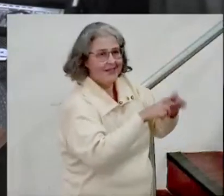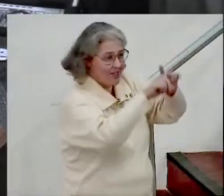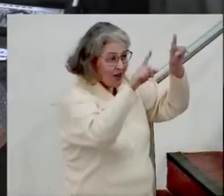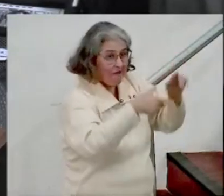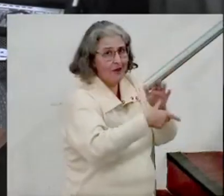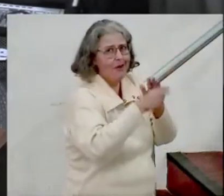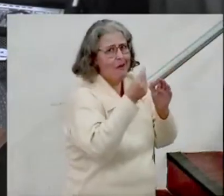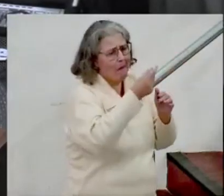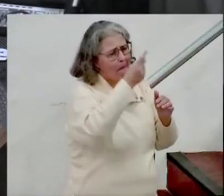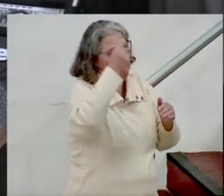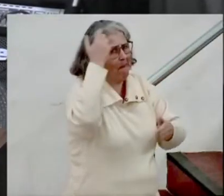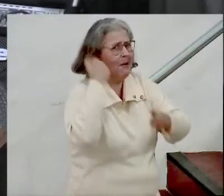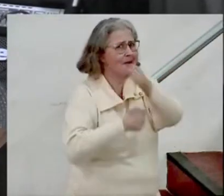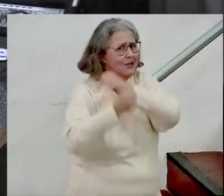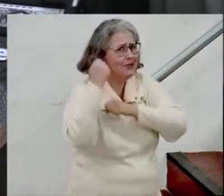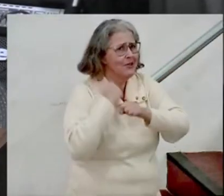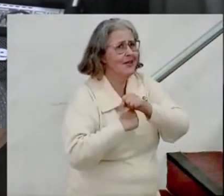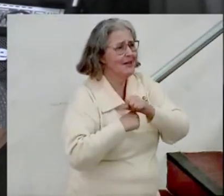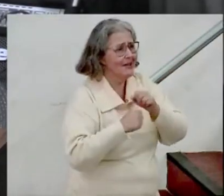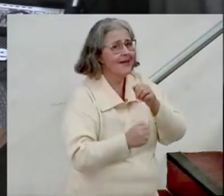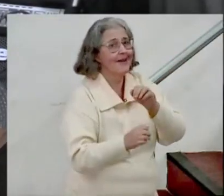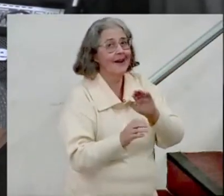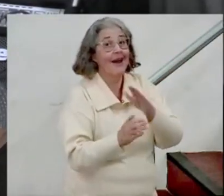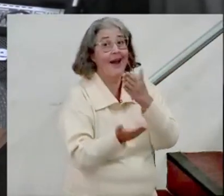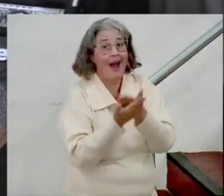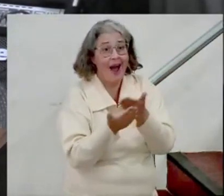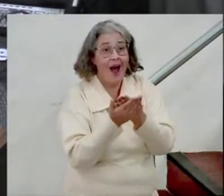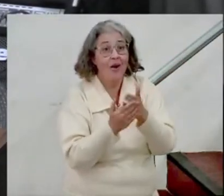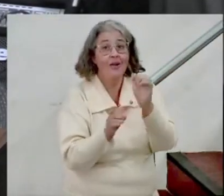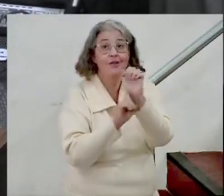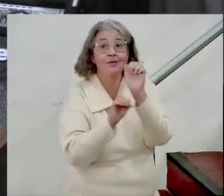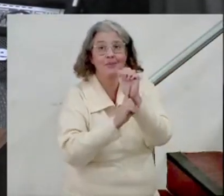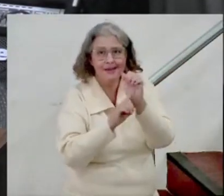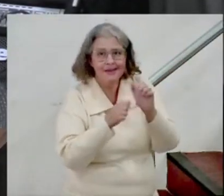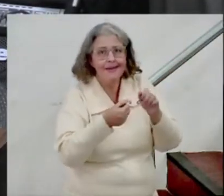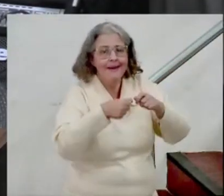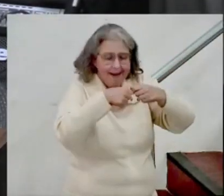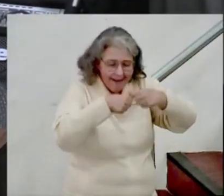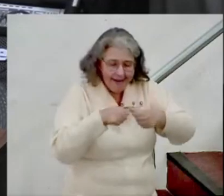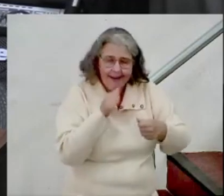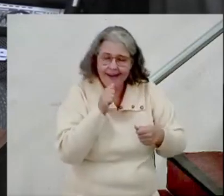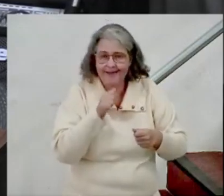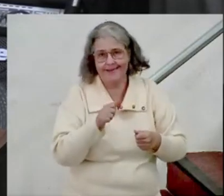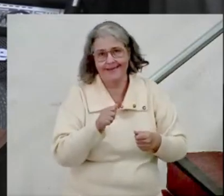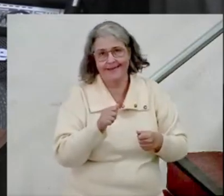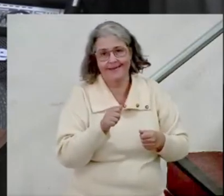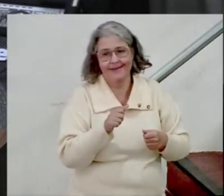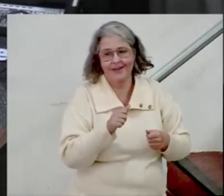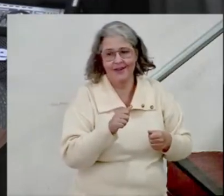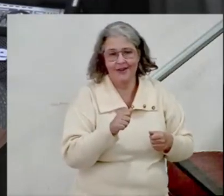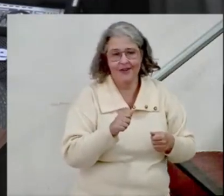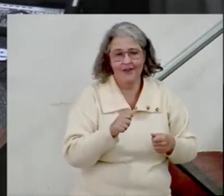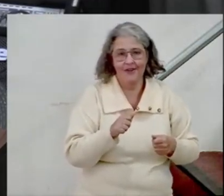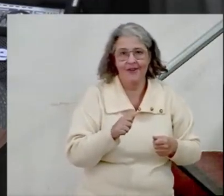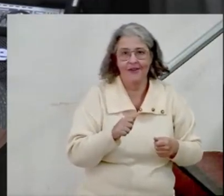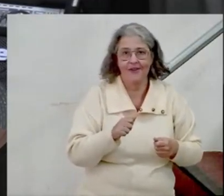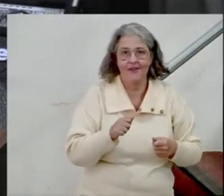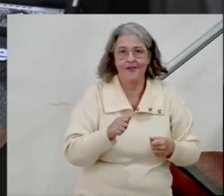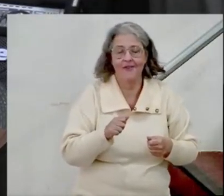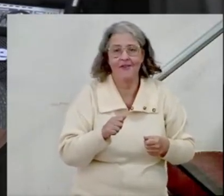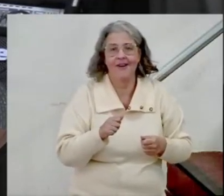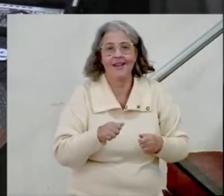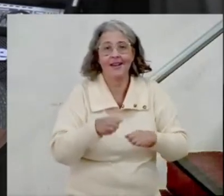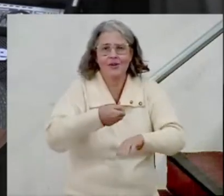dando aulas aqui nesse salão, como você pode perceber, a respeito de arqueologia bíblica para os jovens. A Igreja da Lapa